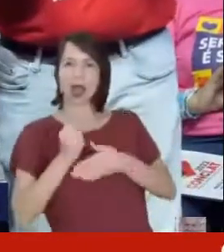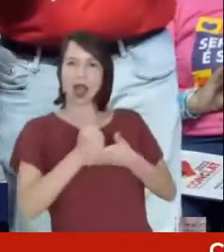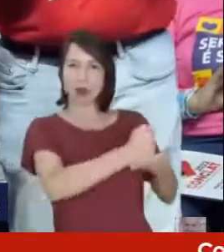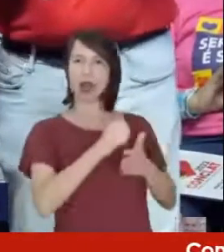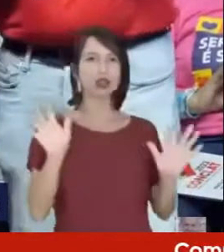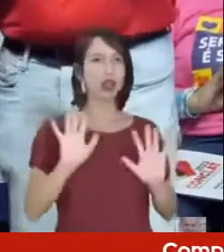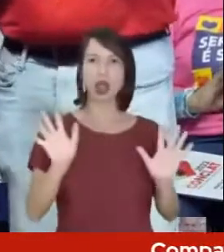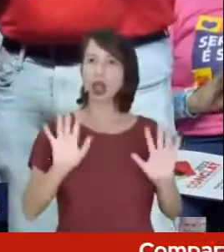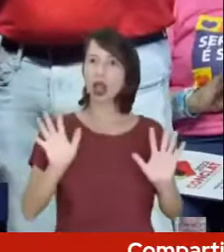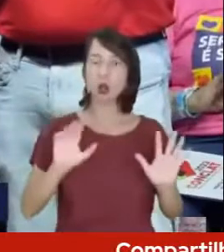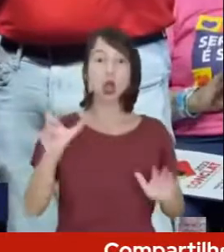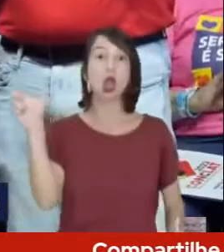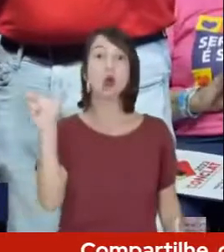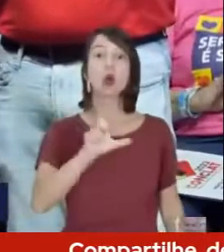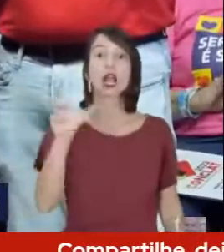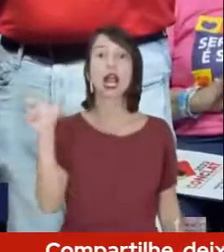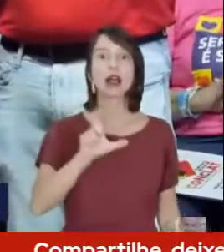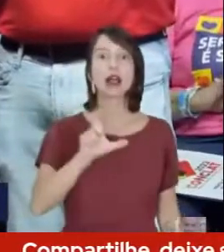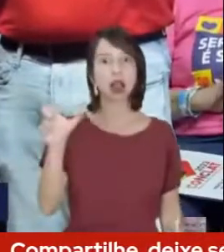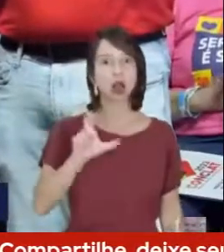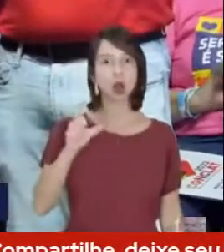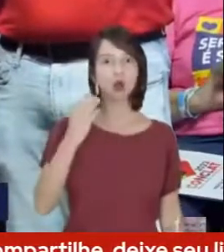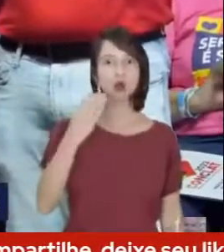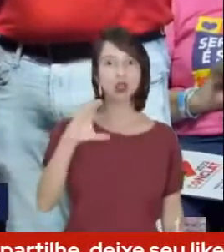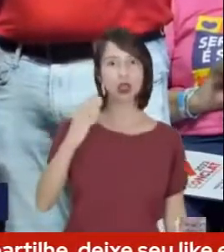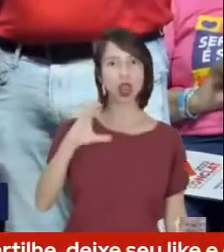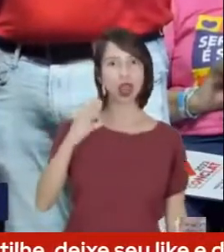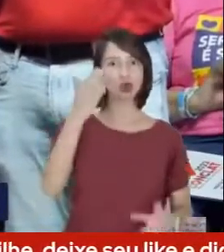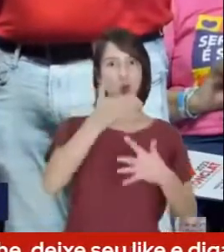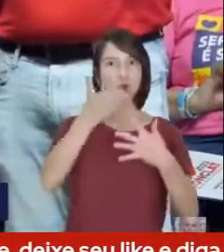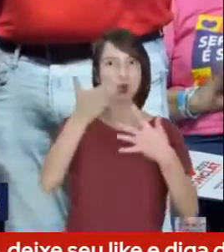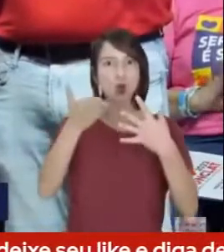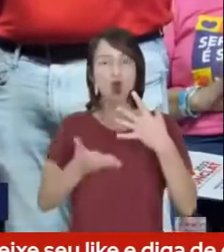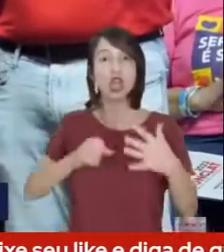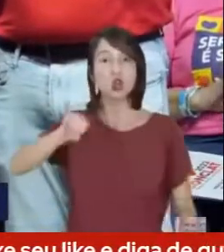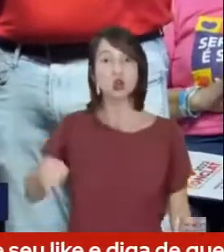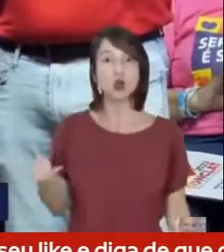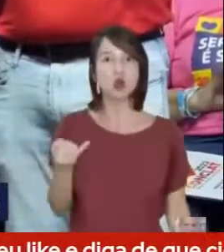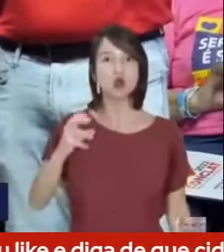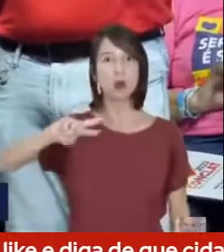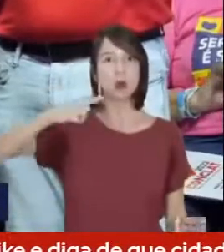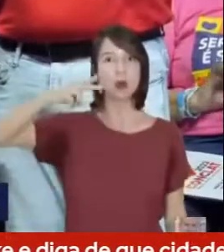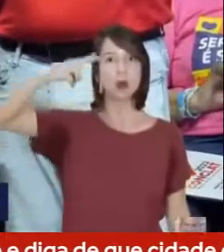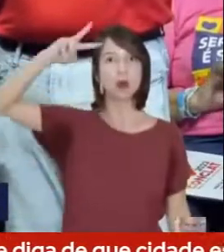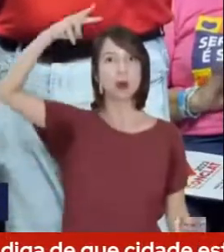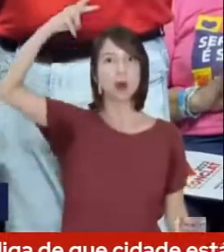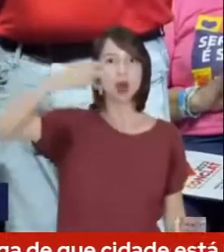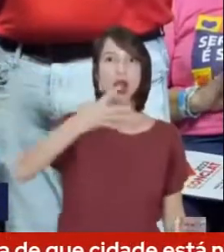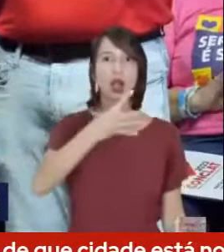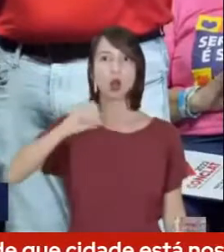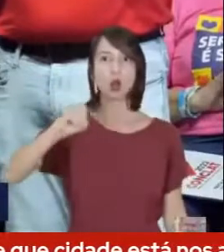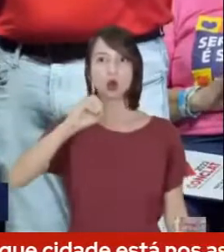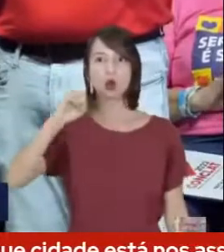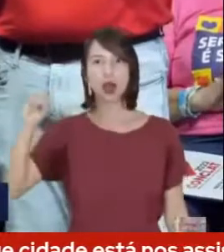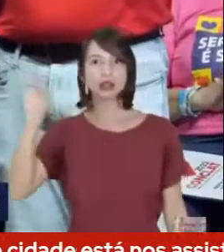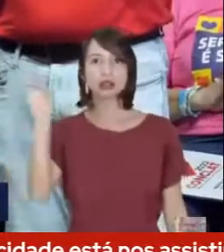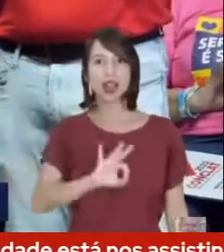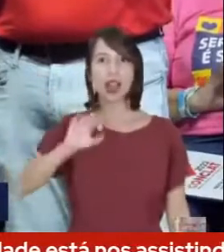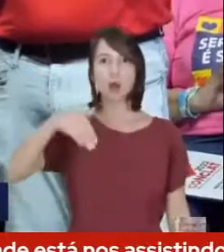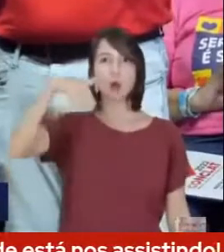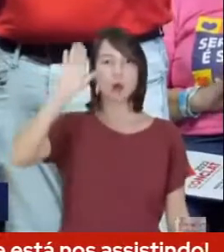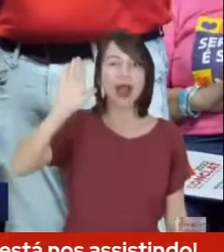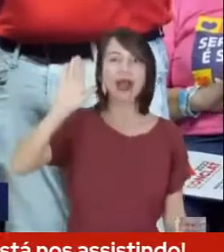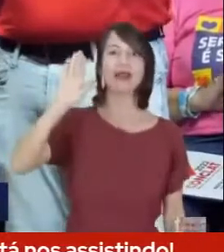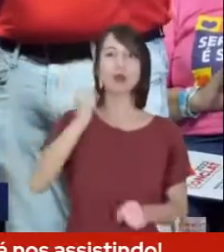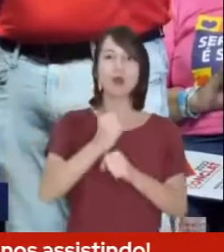400% ao ano. É para isso que o sistema financeiro está servindo agora, para tirar recursos da população, para tirar dinheiro do pobre